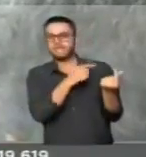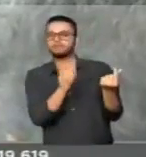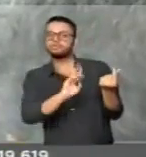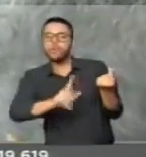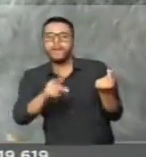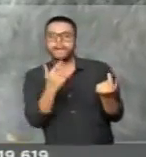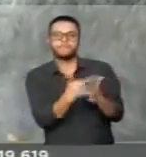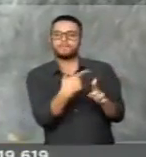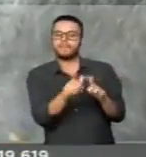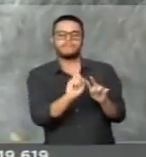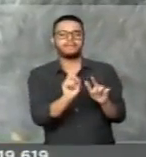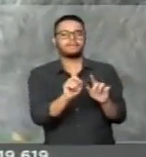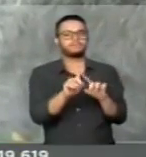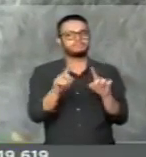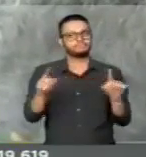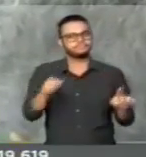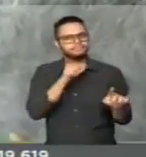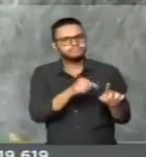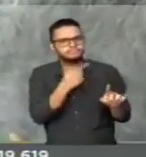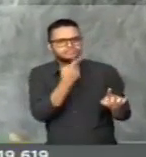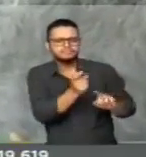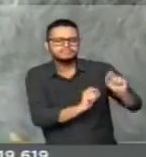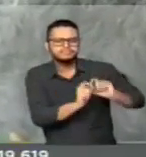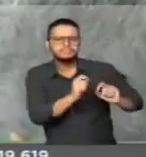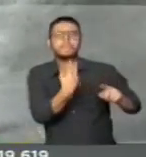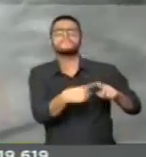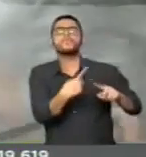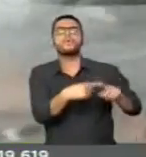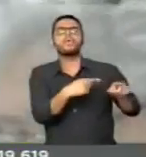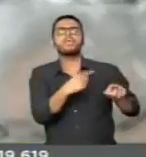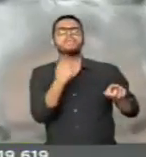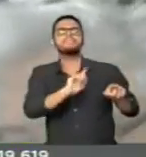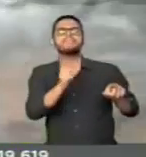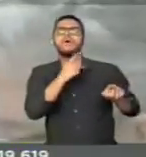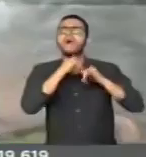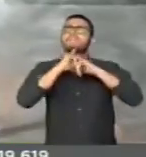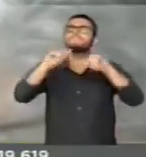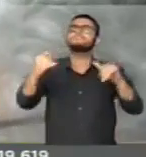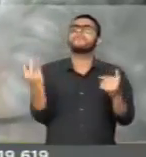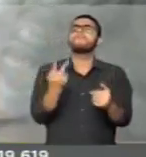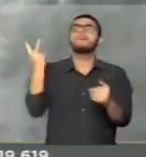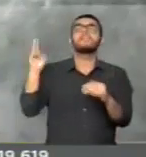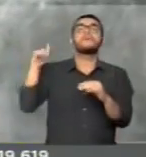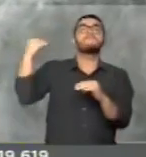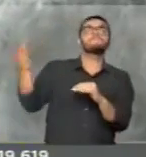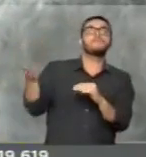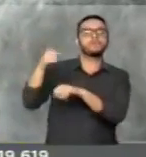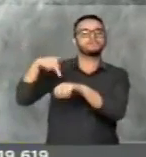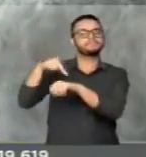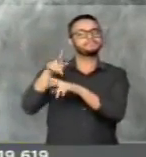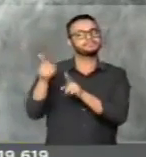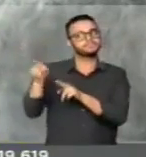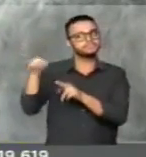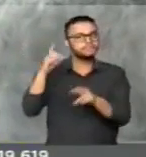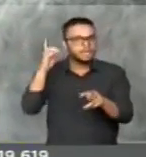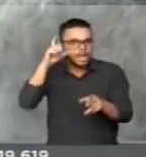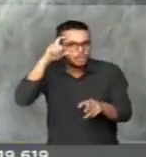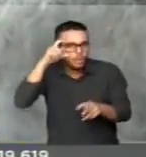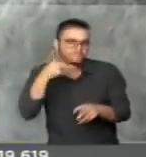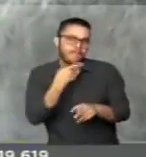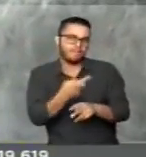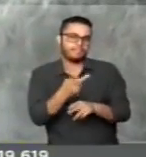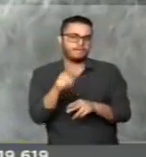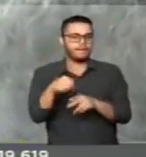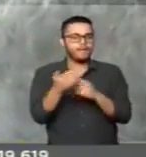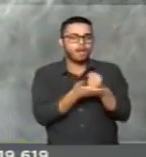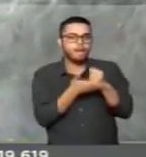trust. A justificativa de não declarar esses valores detidos no exterior, como diz o Eduardo Constantino Cunha, seria baseada num parecer